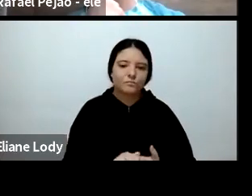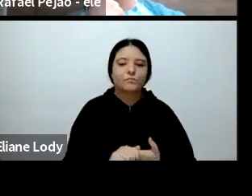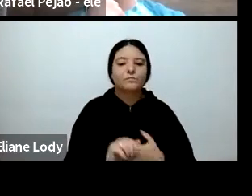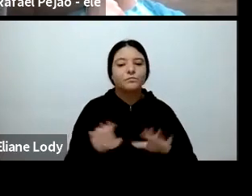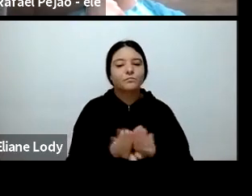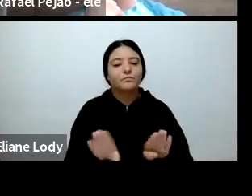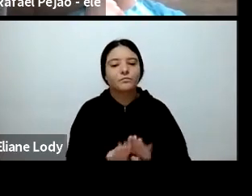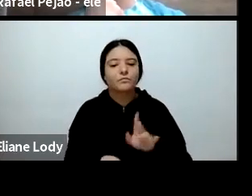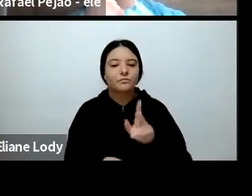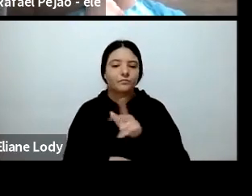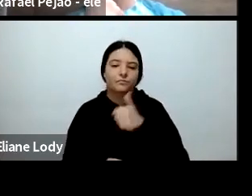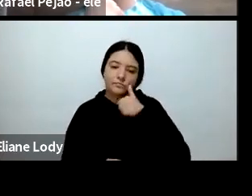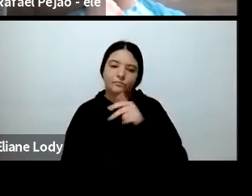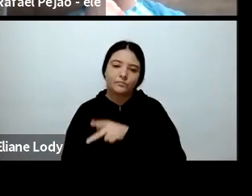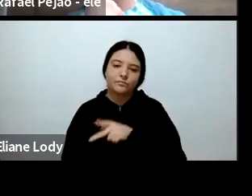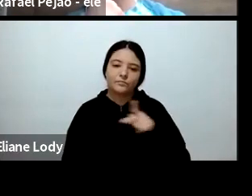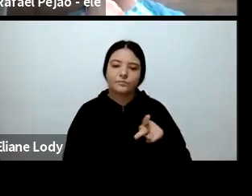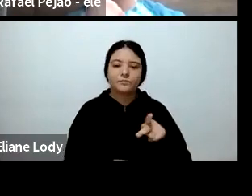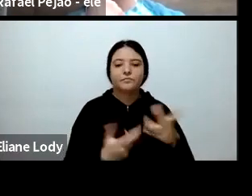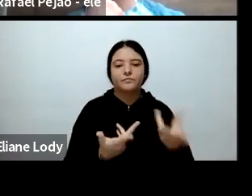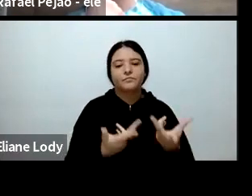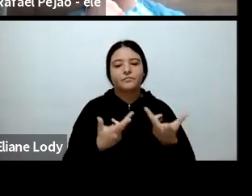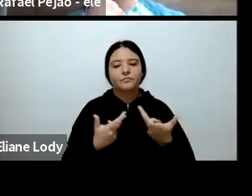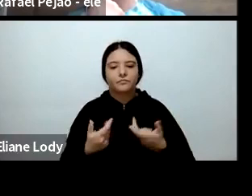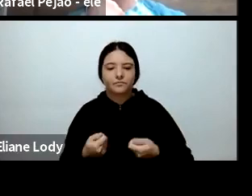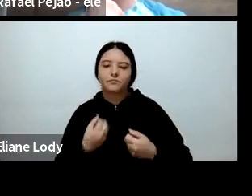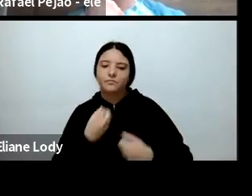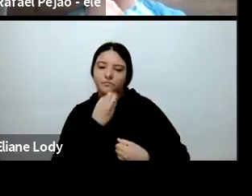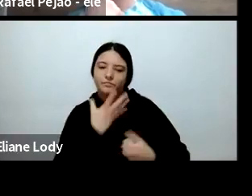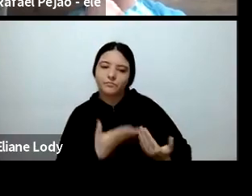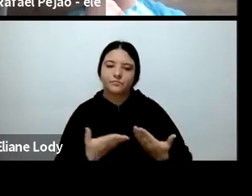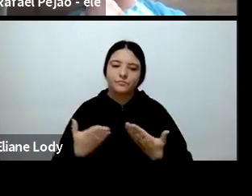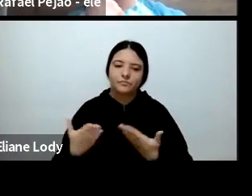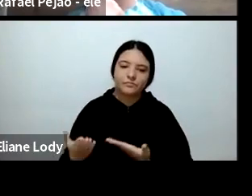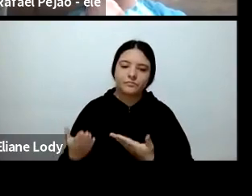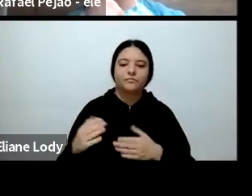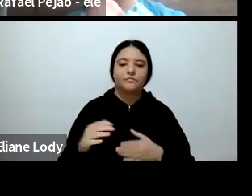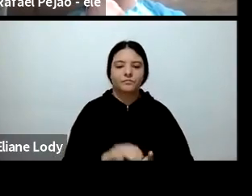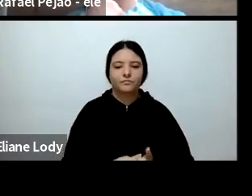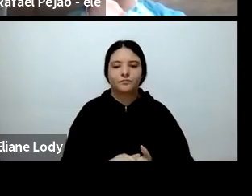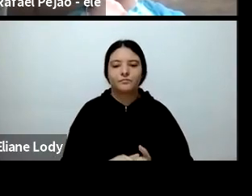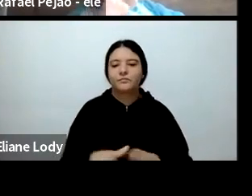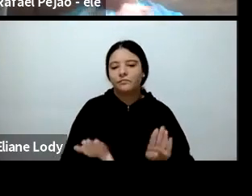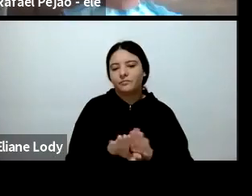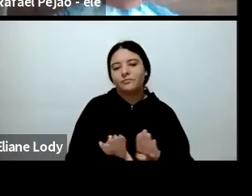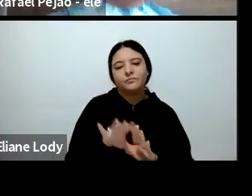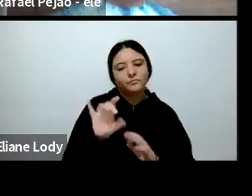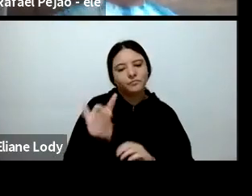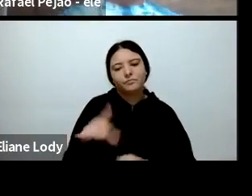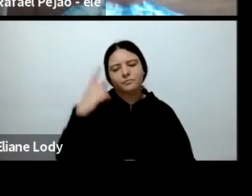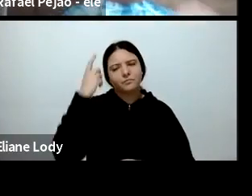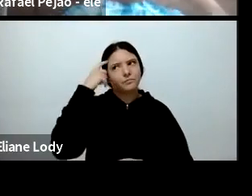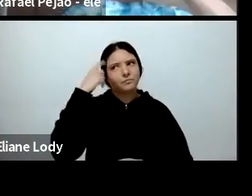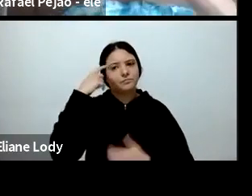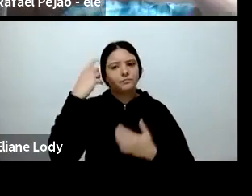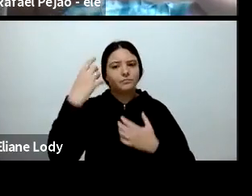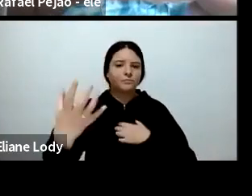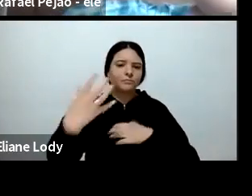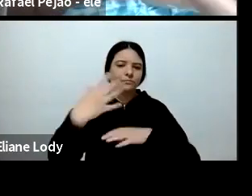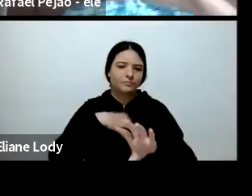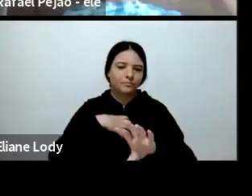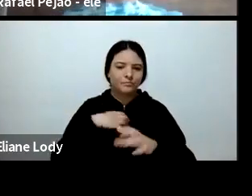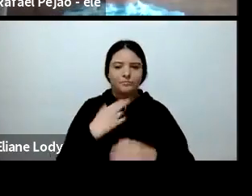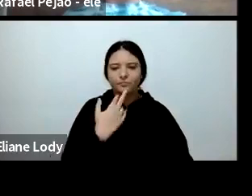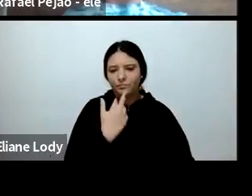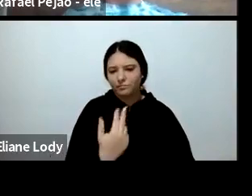começou a receber, a dar essas boas-vindas, e eu sempre falo que é só a gente fazer o exercício de pensar. Você vai para uma língua que você